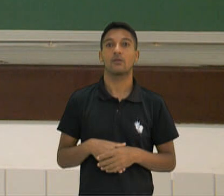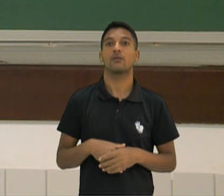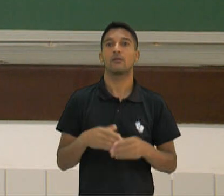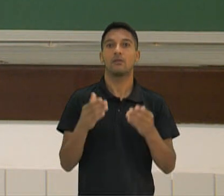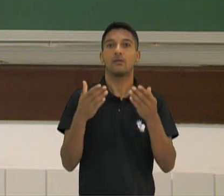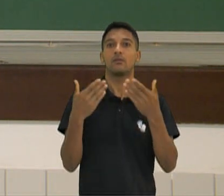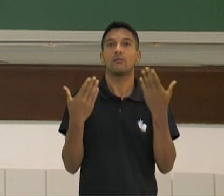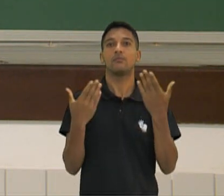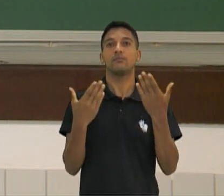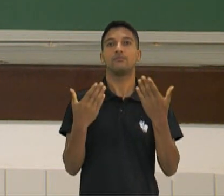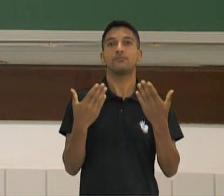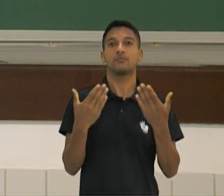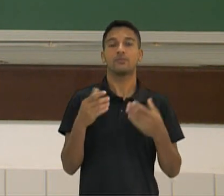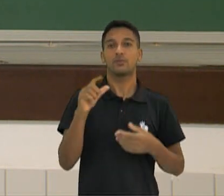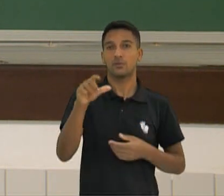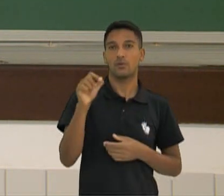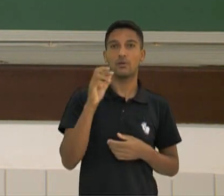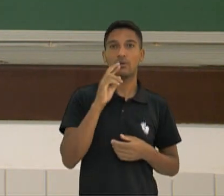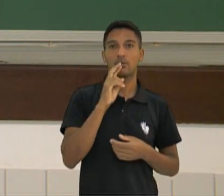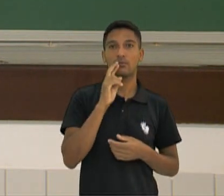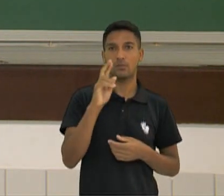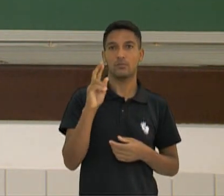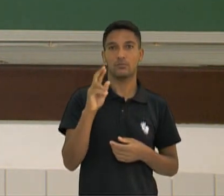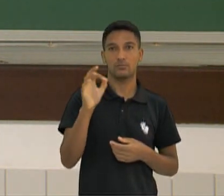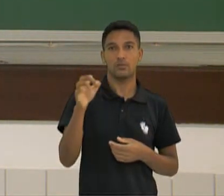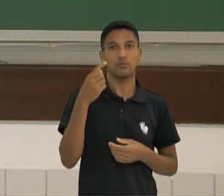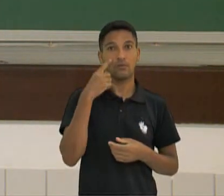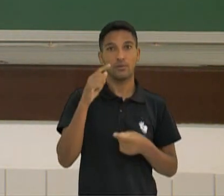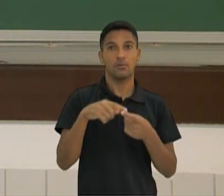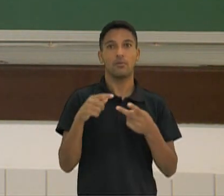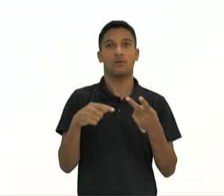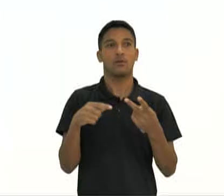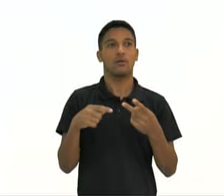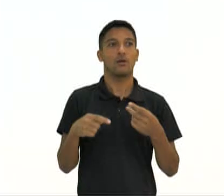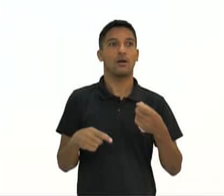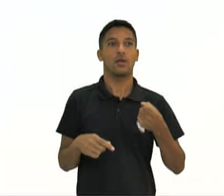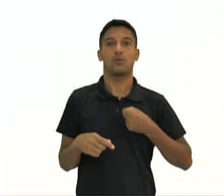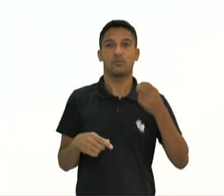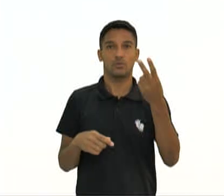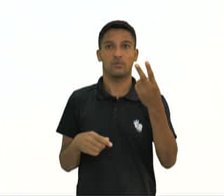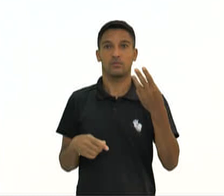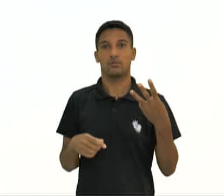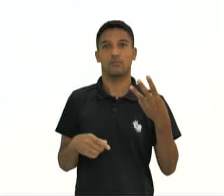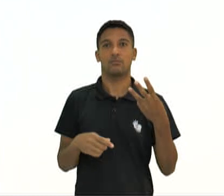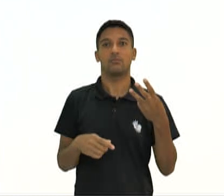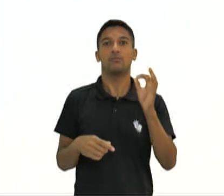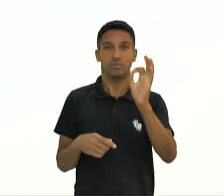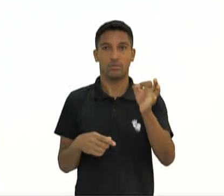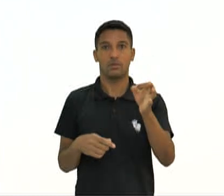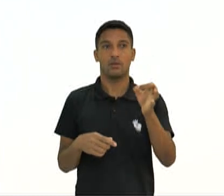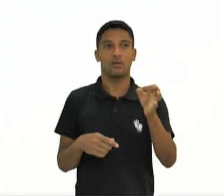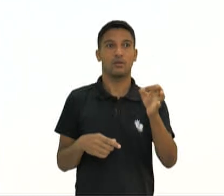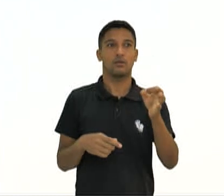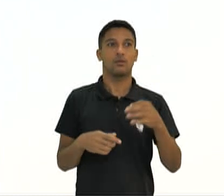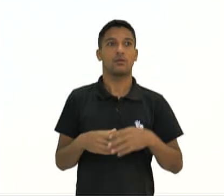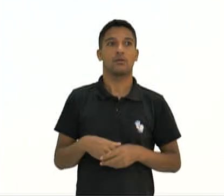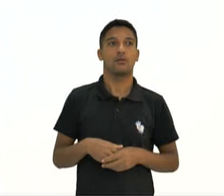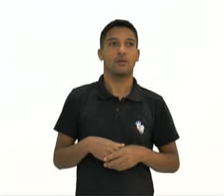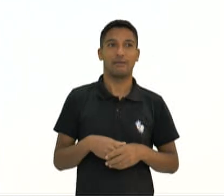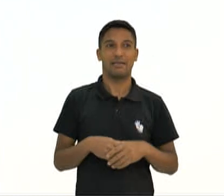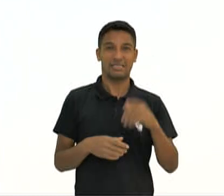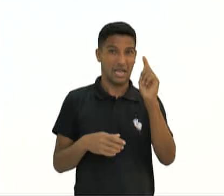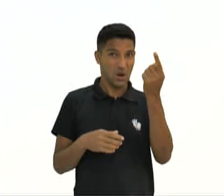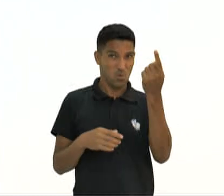Então, vamos lá, pessoal, marcar as alternativas corretas, número 2 e número 3. Logicamente que aumenta do queima não